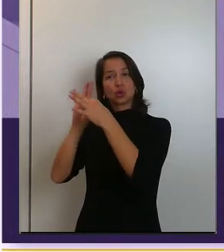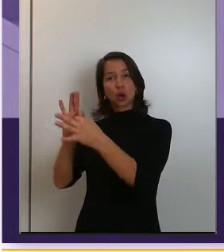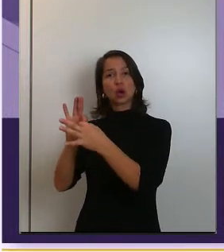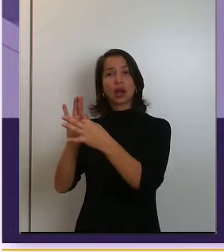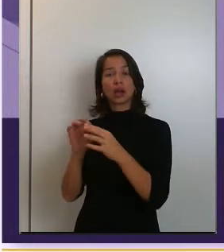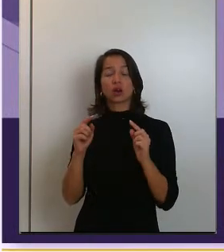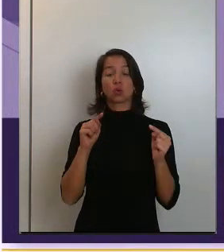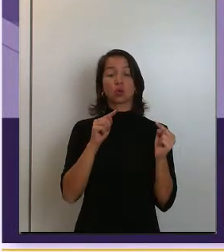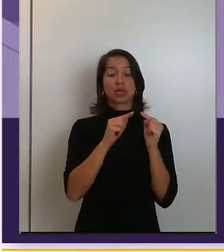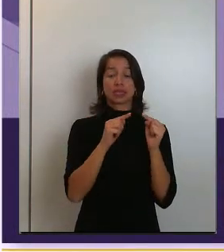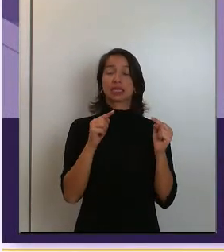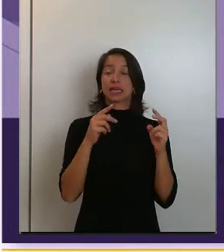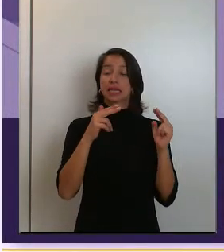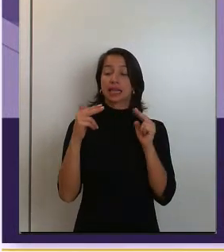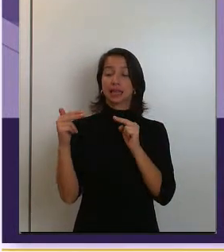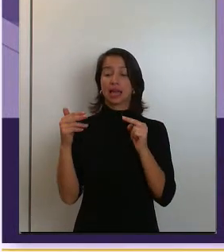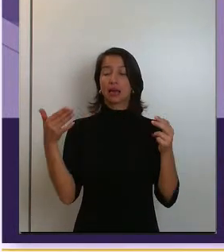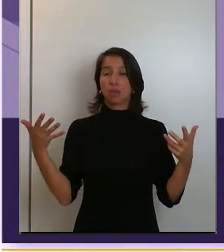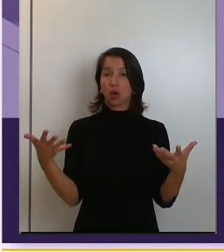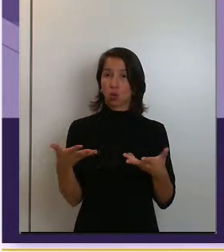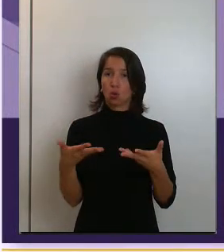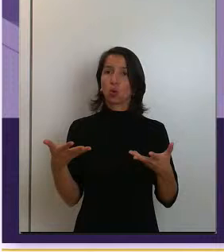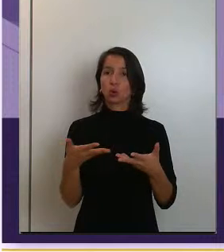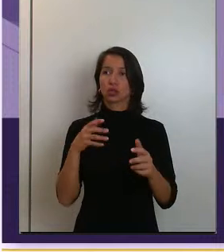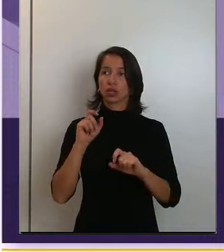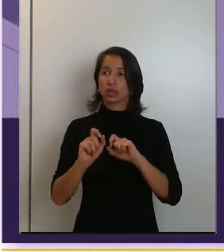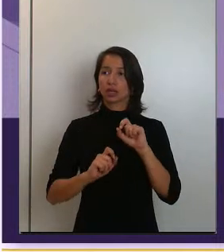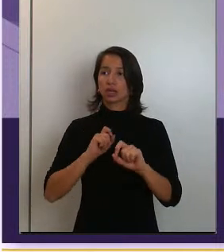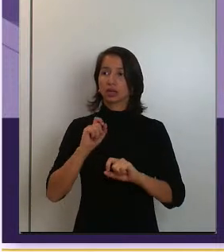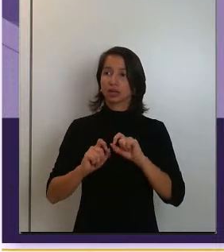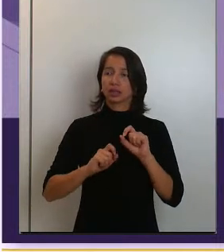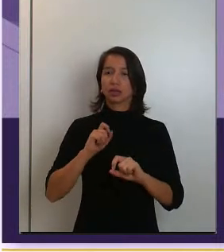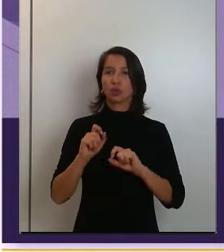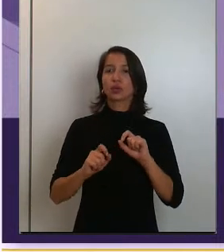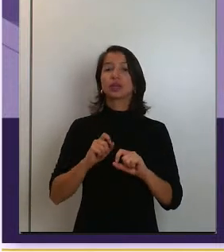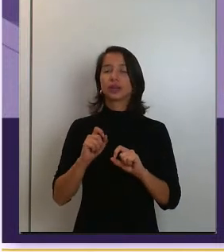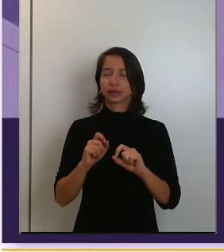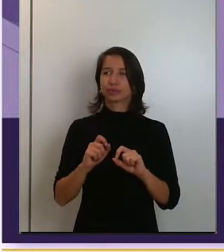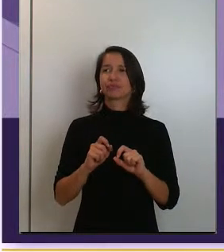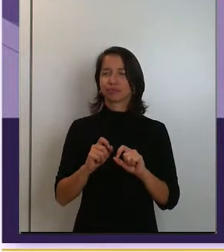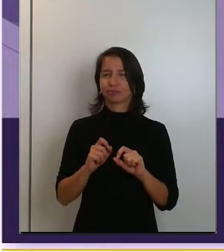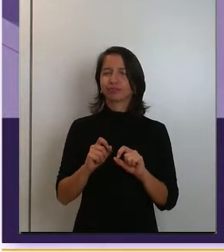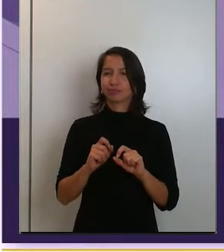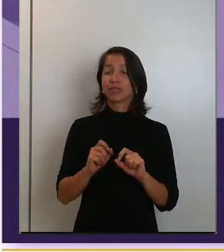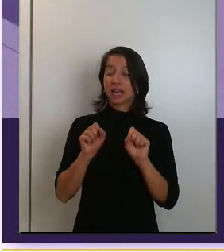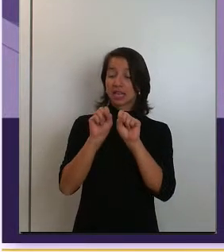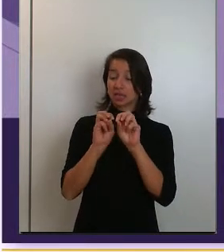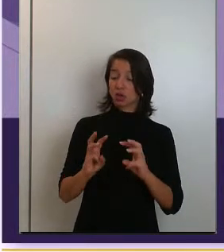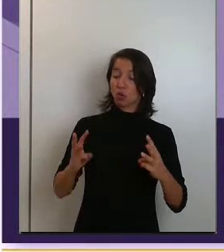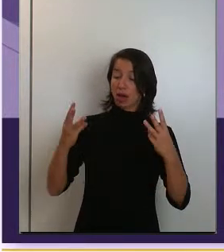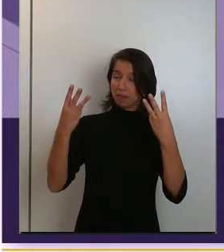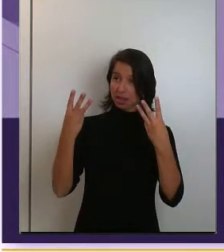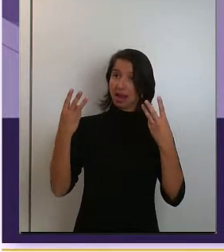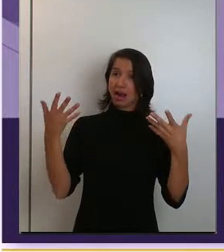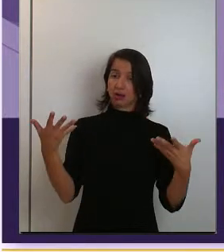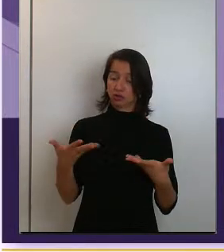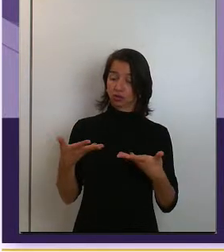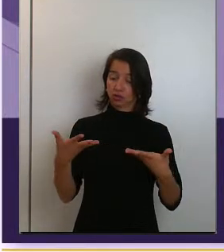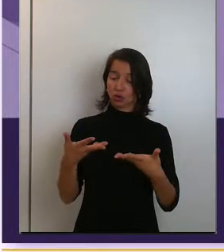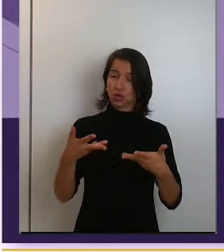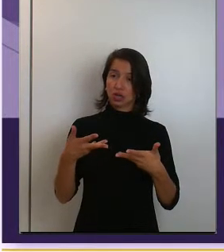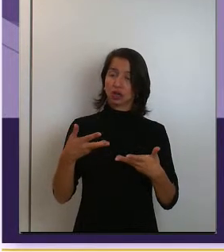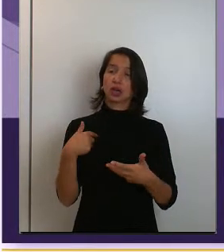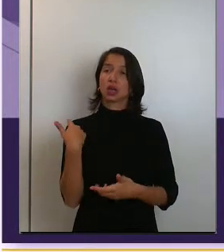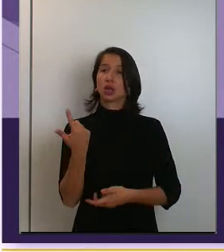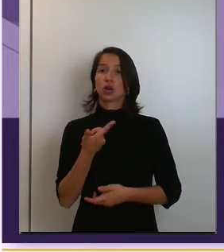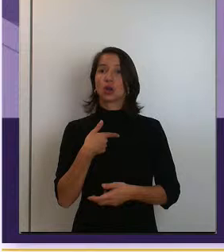hoje, com a essência mesmo desse webinário de hoje, onde a gente observa a